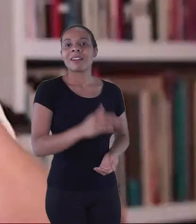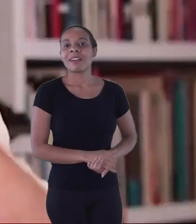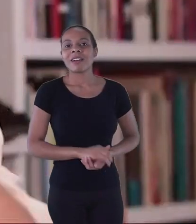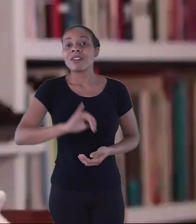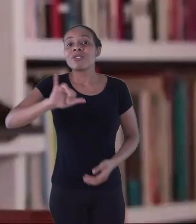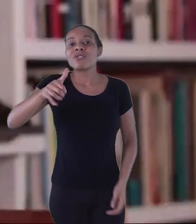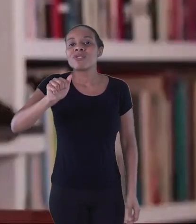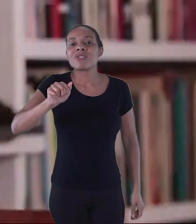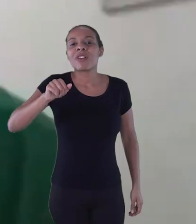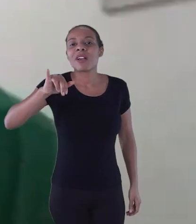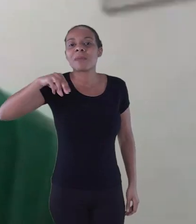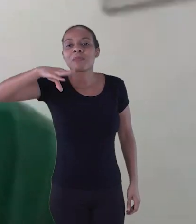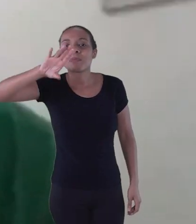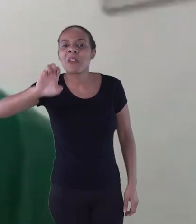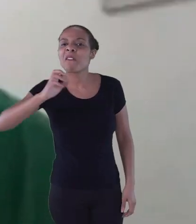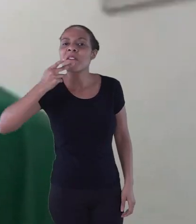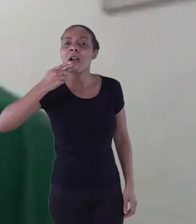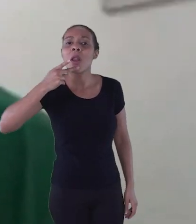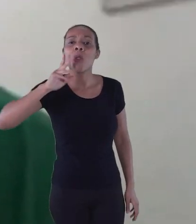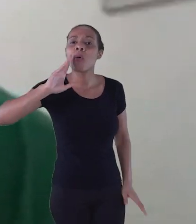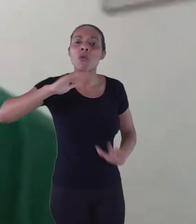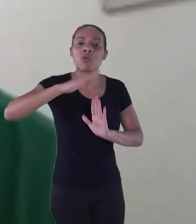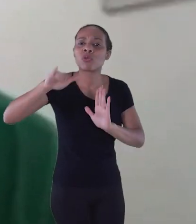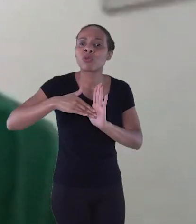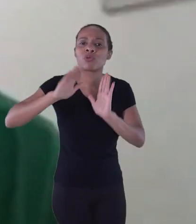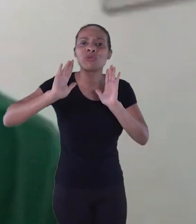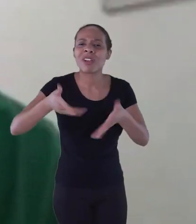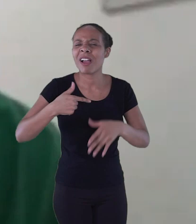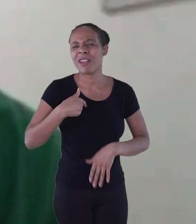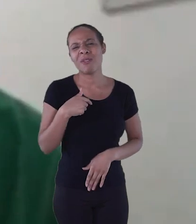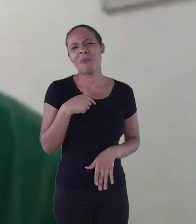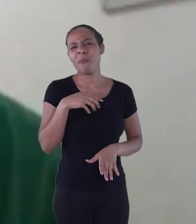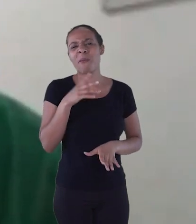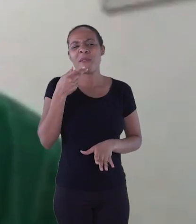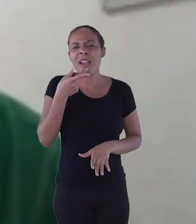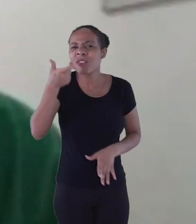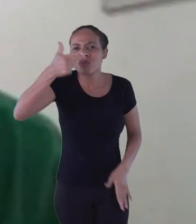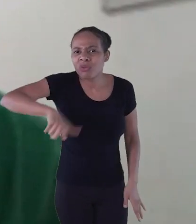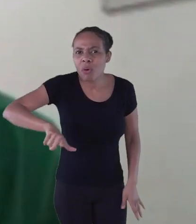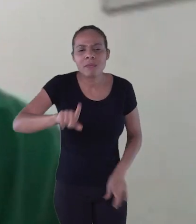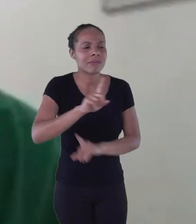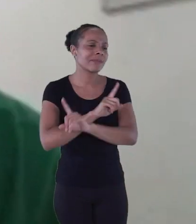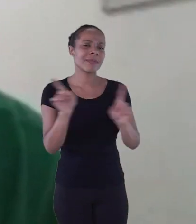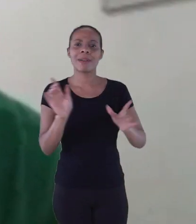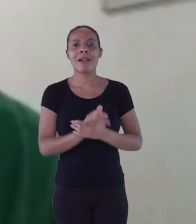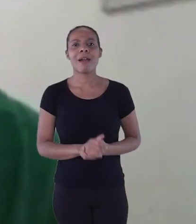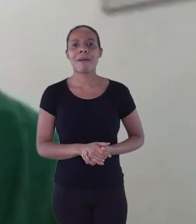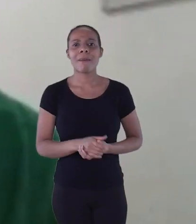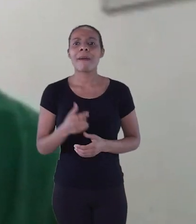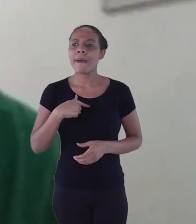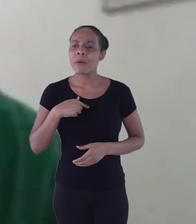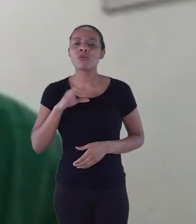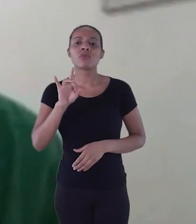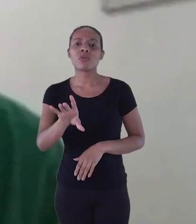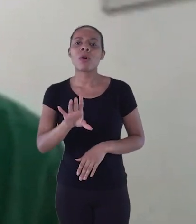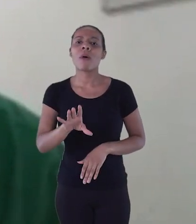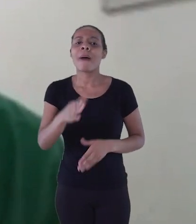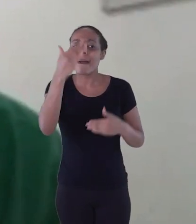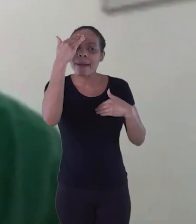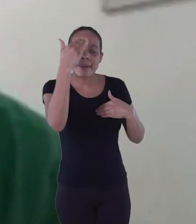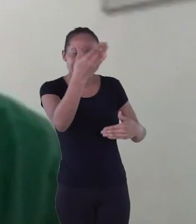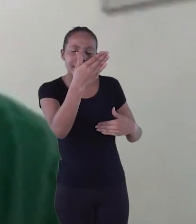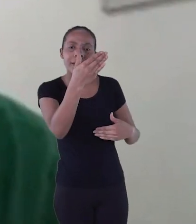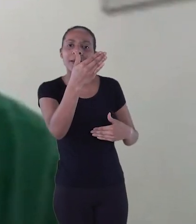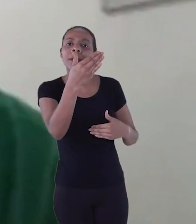deixou absolutamente nada para a gente falar. E eu não vou repetir, né? Então, o que é fundamental, que eu tenho que repetir o que ele falou, é te